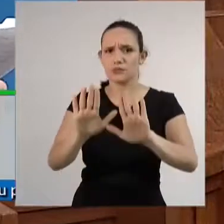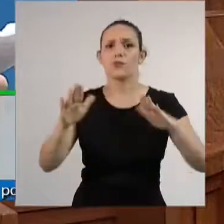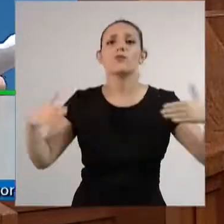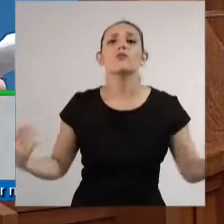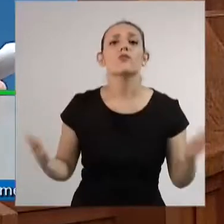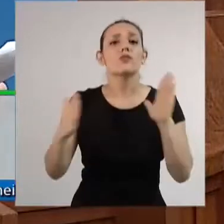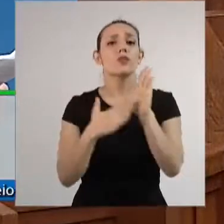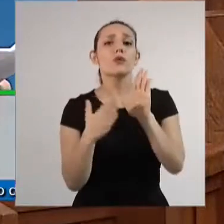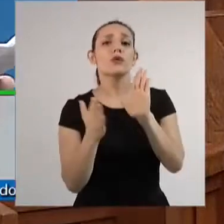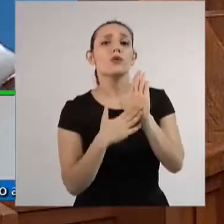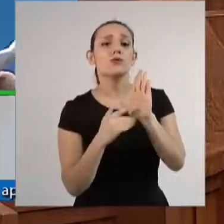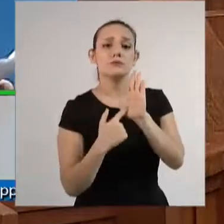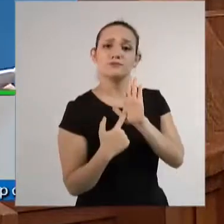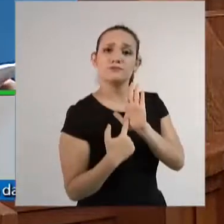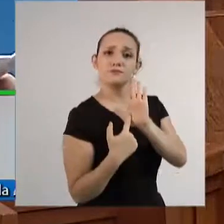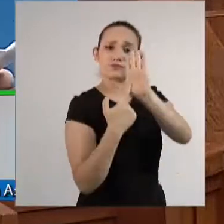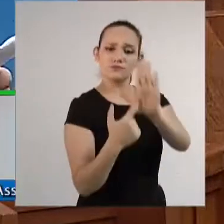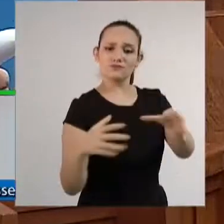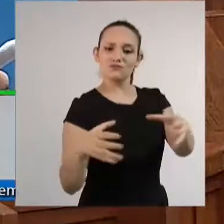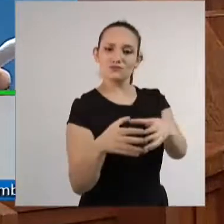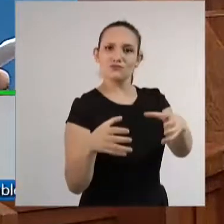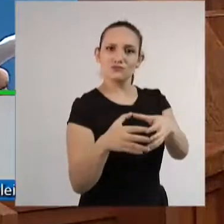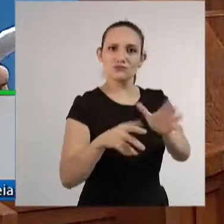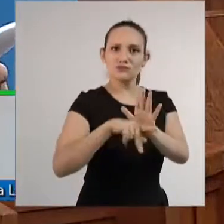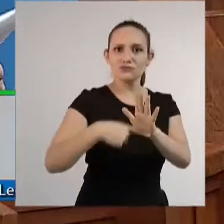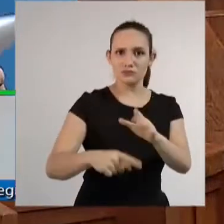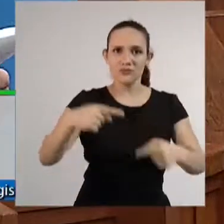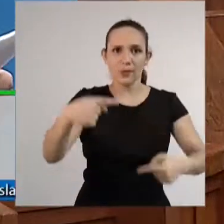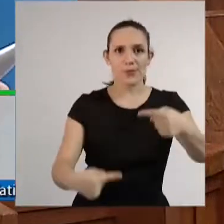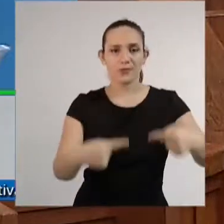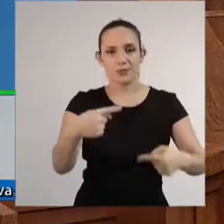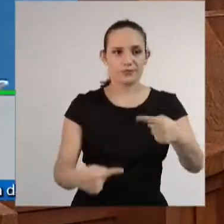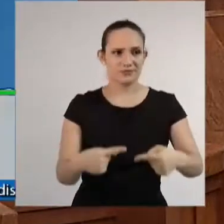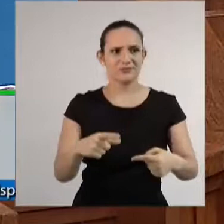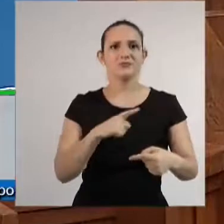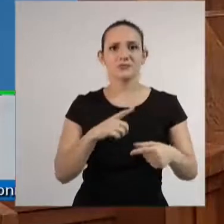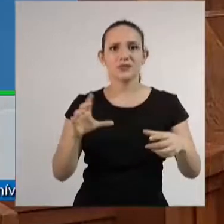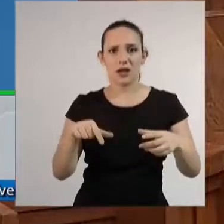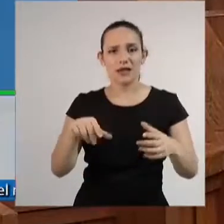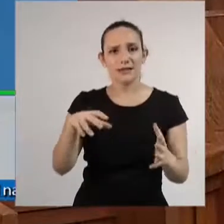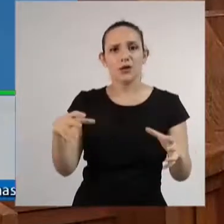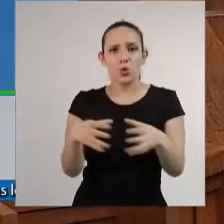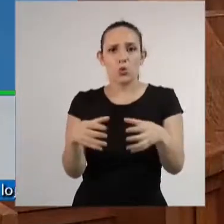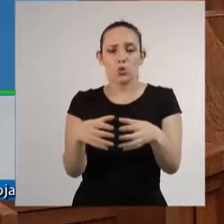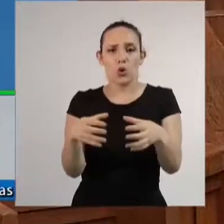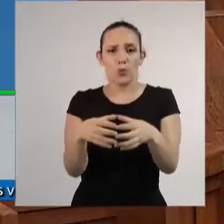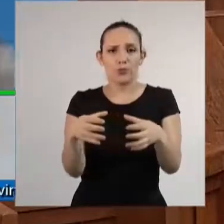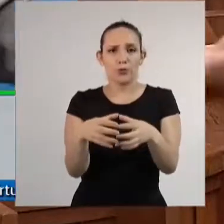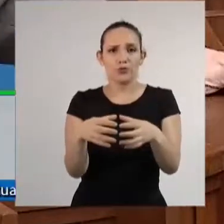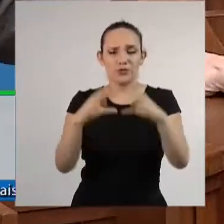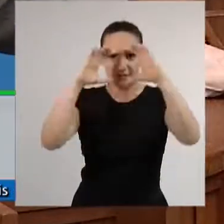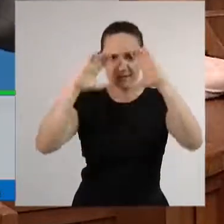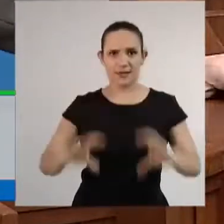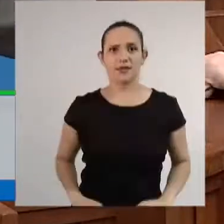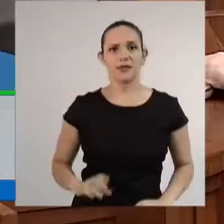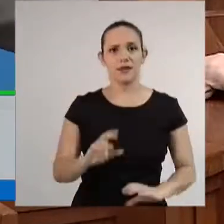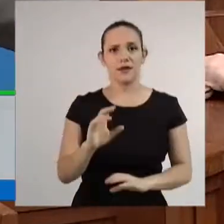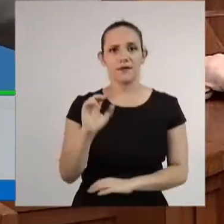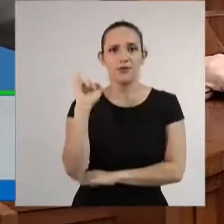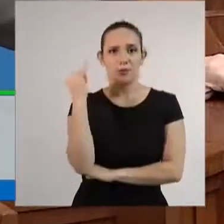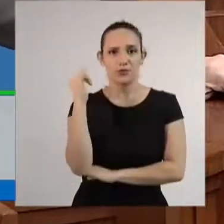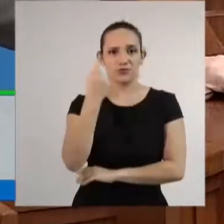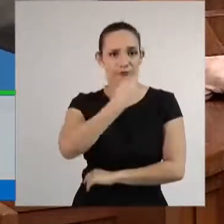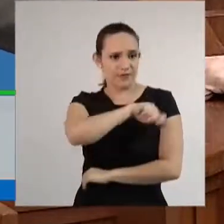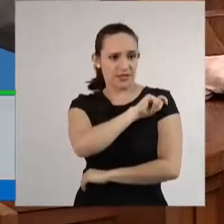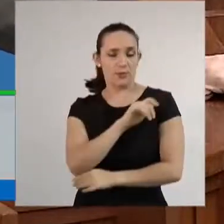apresentada por esse grupo que compõe o Centro de Cidadania Fiscal? Esse é um assunto importante e penso